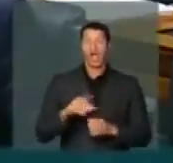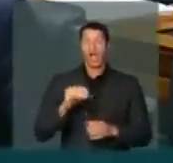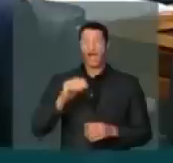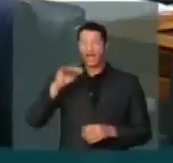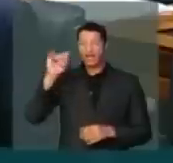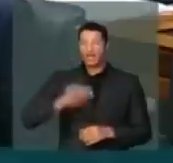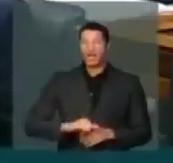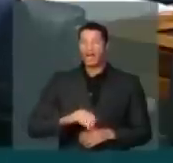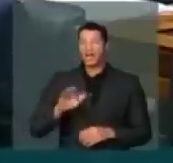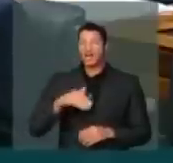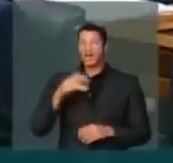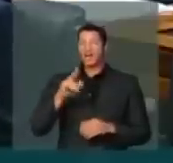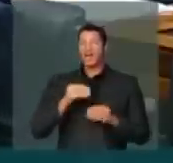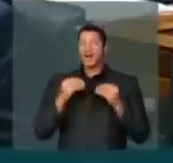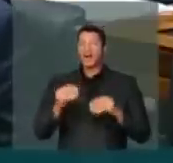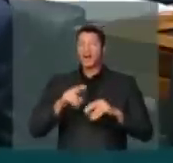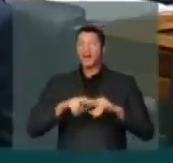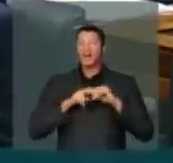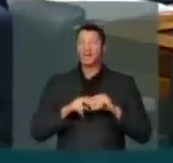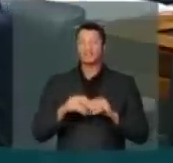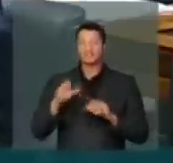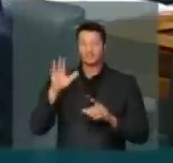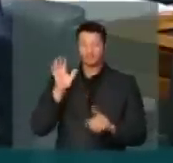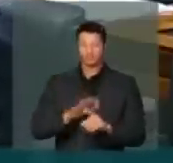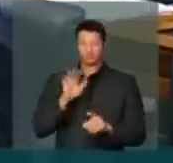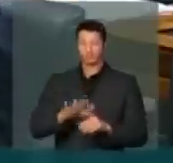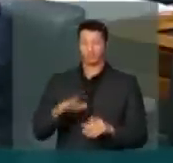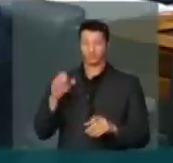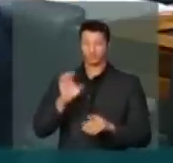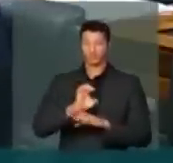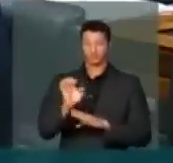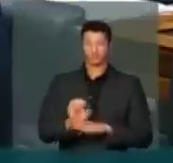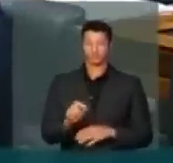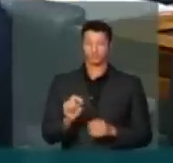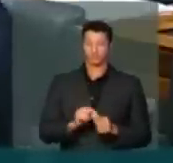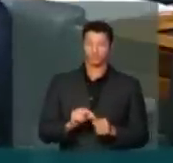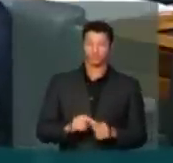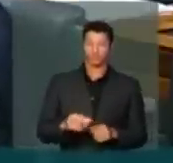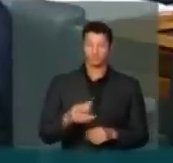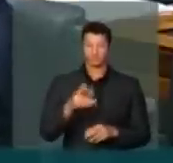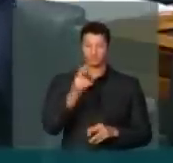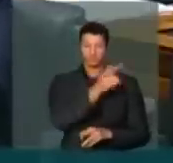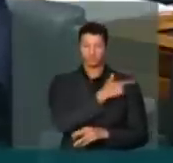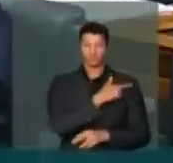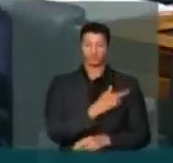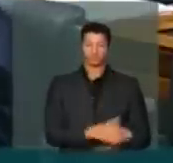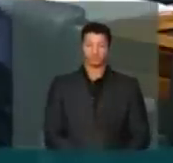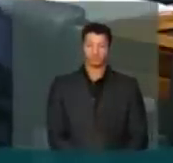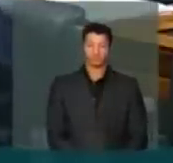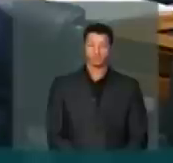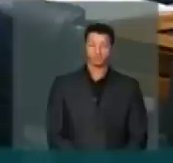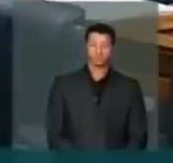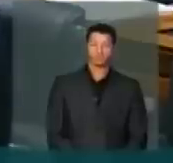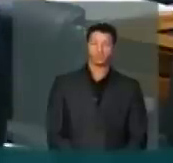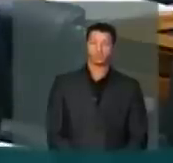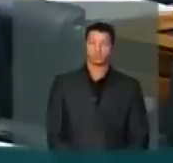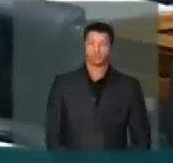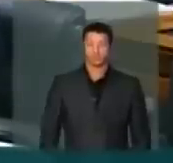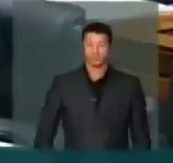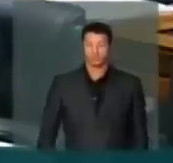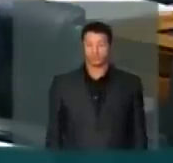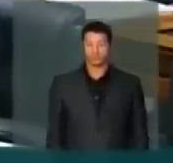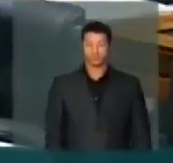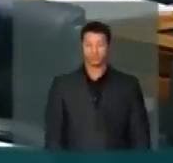muito pior quando ela se dá por conta de uma pressão do Poder Executivo, que não fez dever de casa, e aí está com o rombo nas